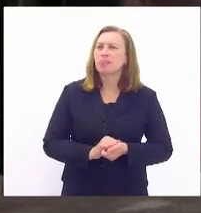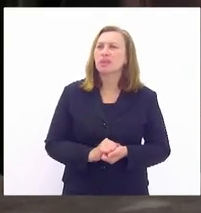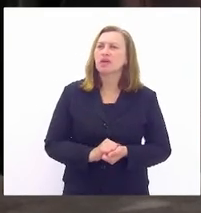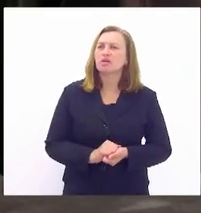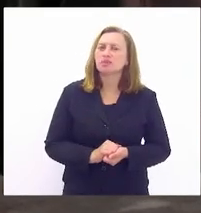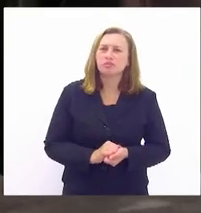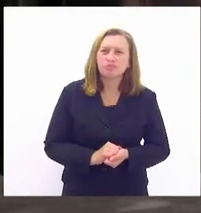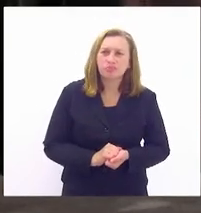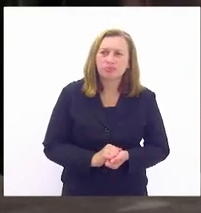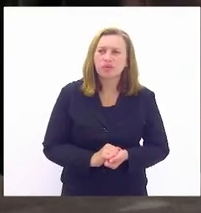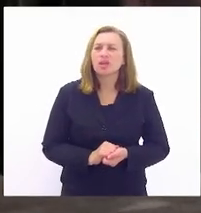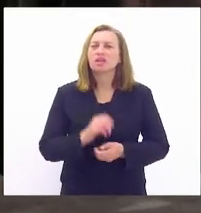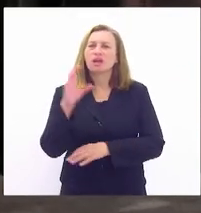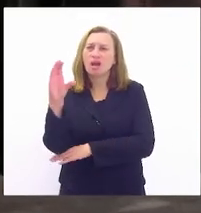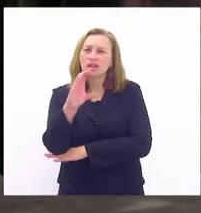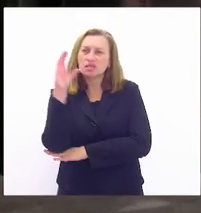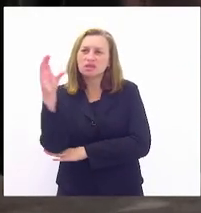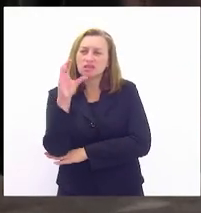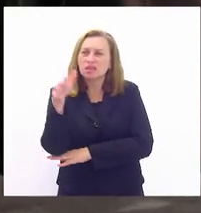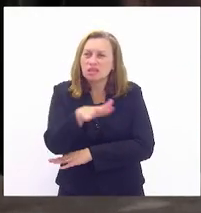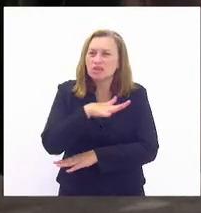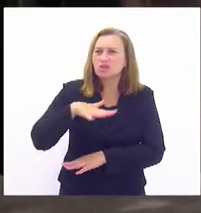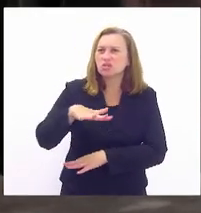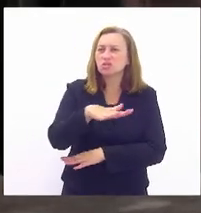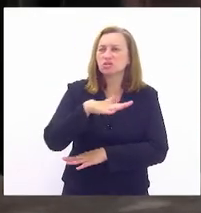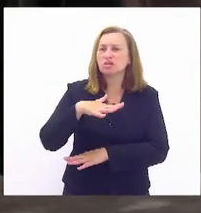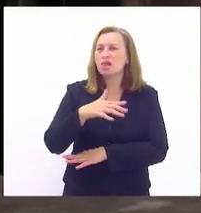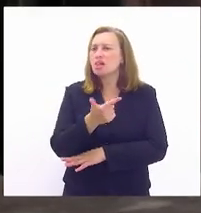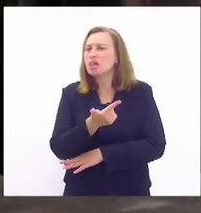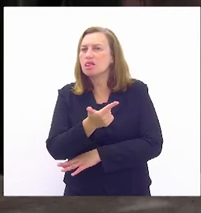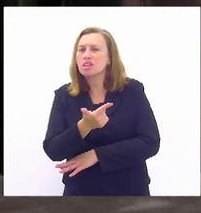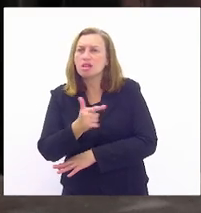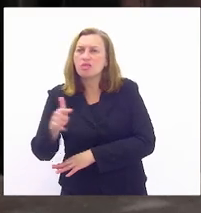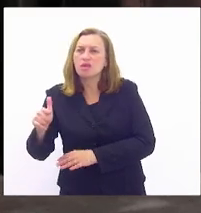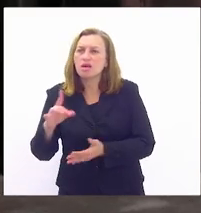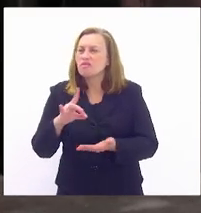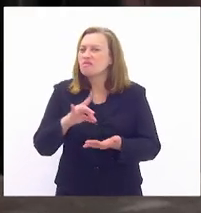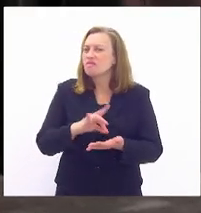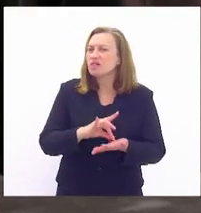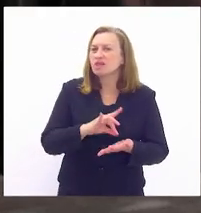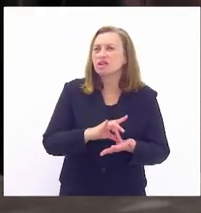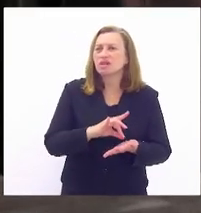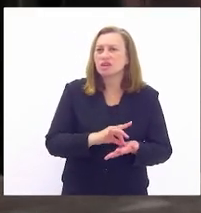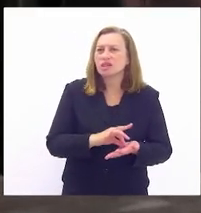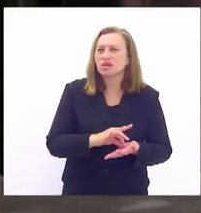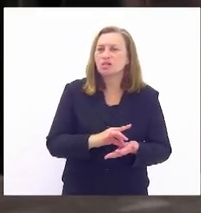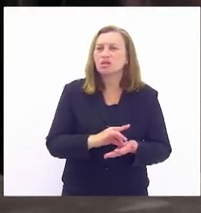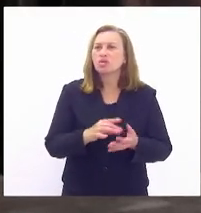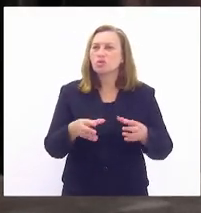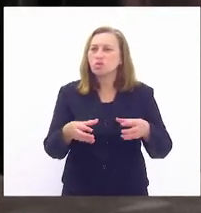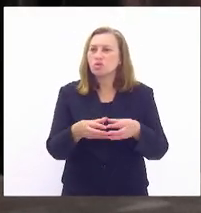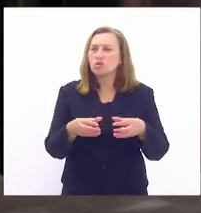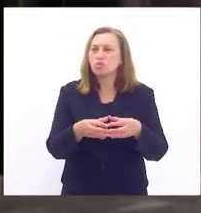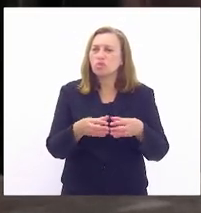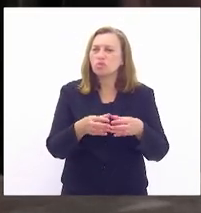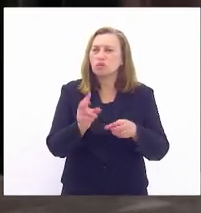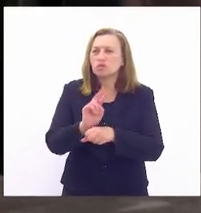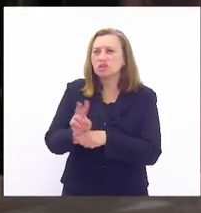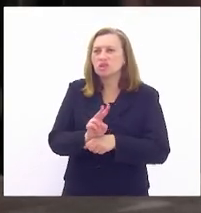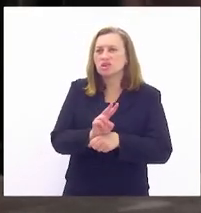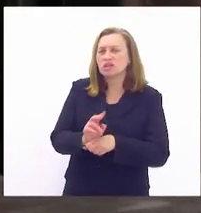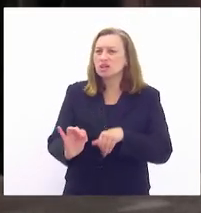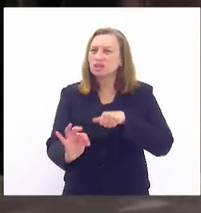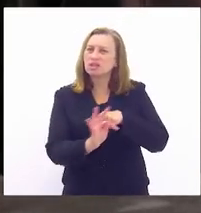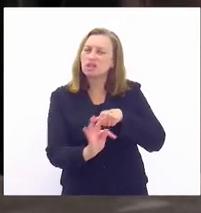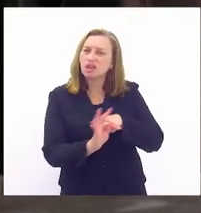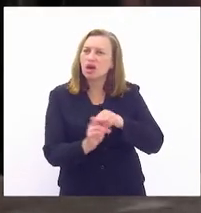rigor científico é que não existe realmente ainda um comitê de assessoria técnica